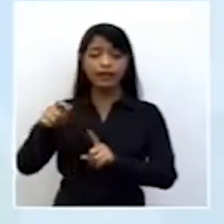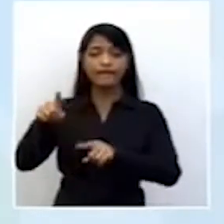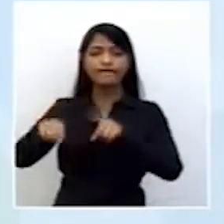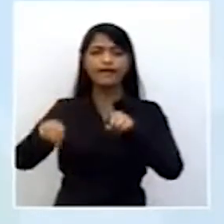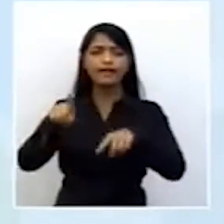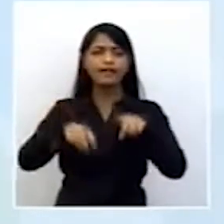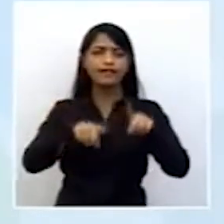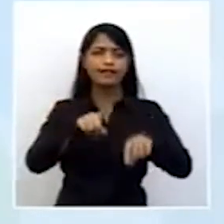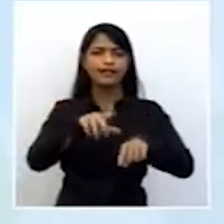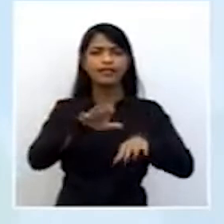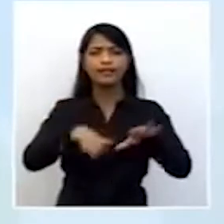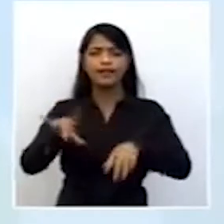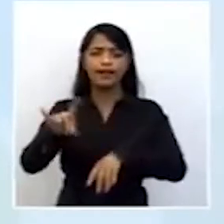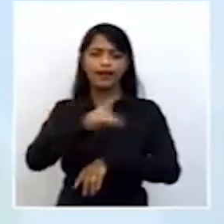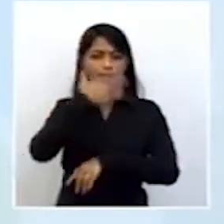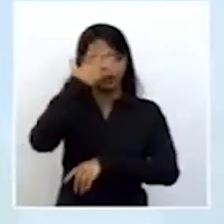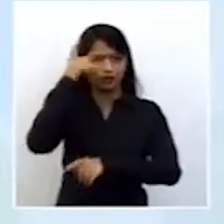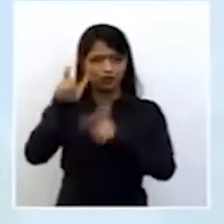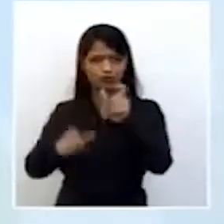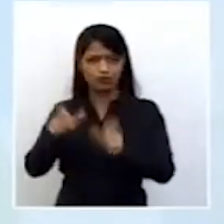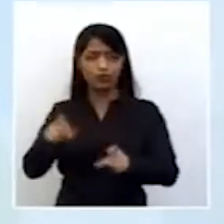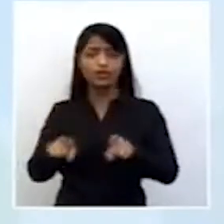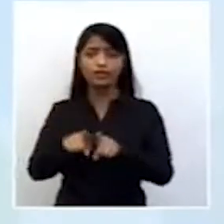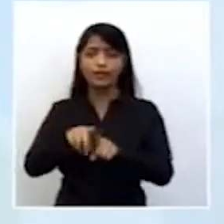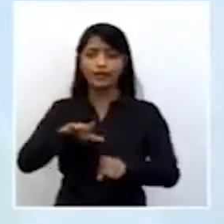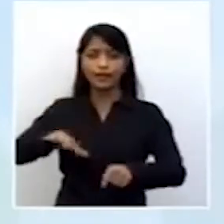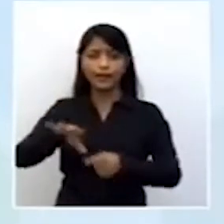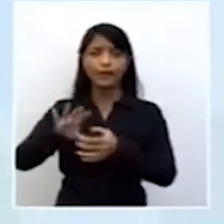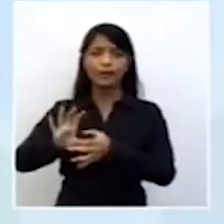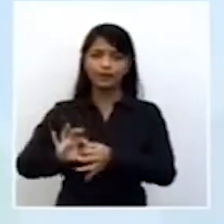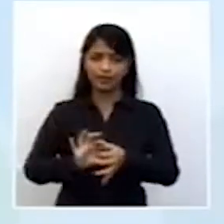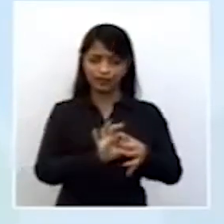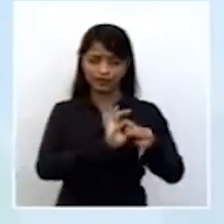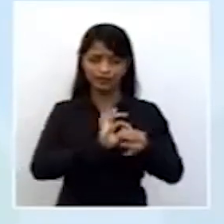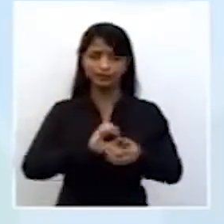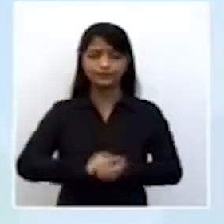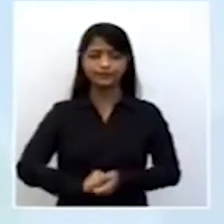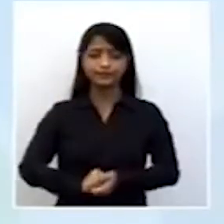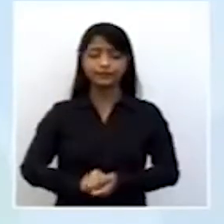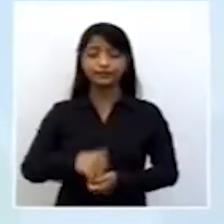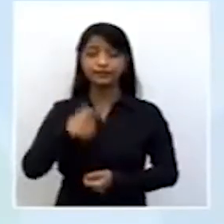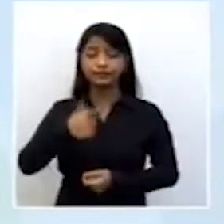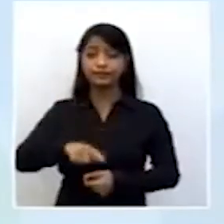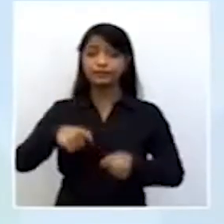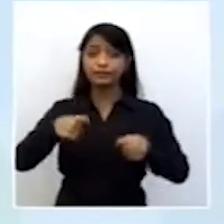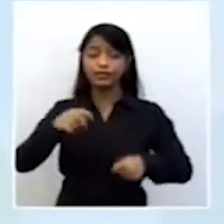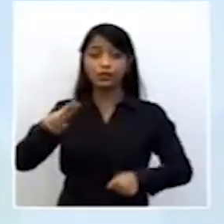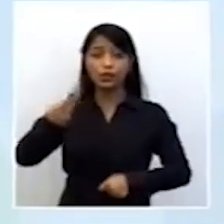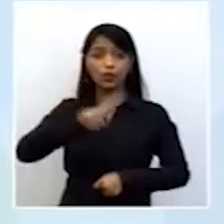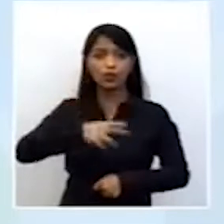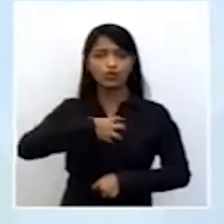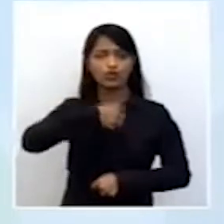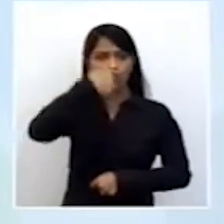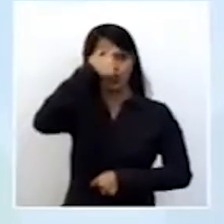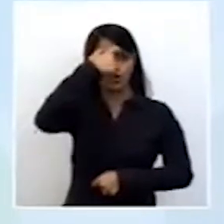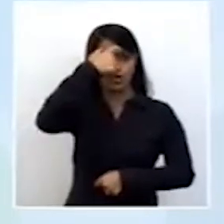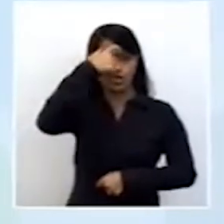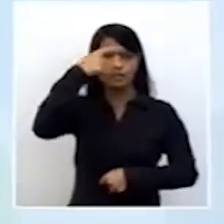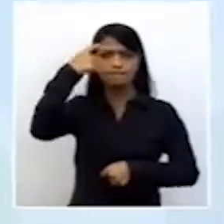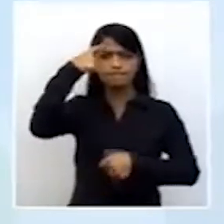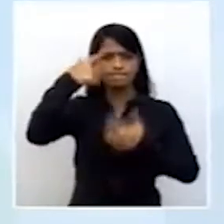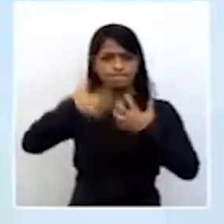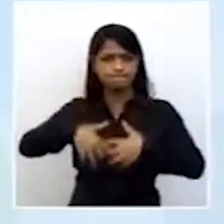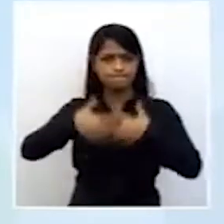com os interlocutores e o contexto de produção, reconhecer a importância do uso consciente e reflexivo da norma padrão